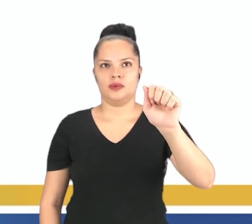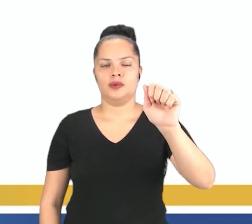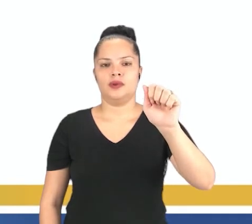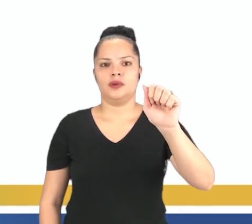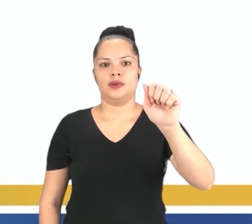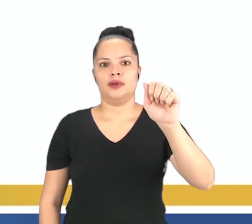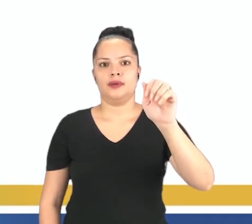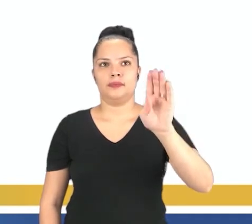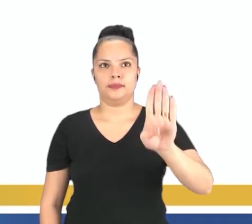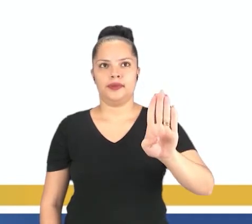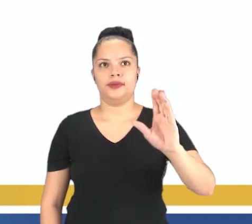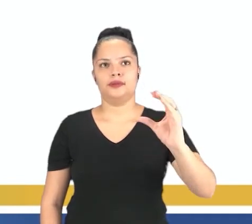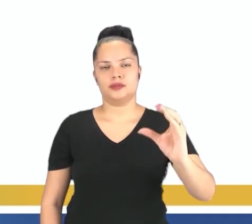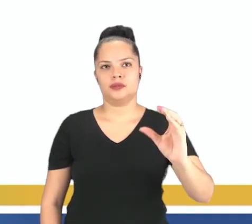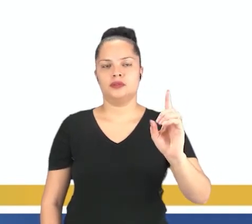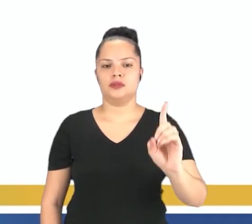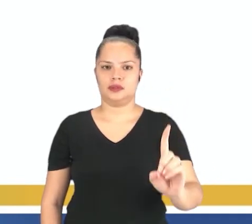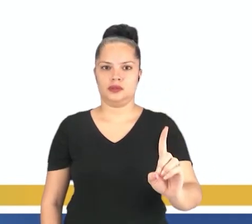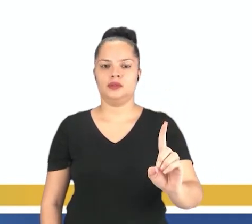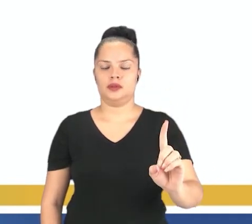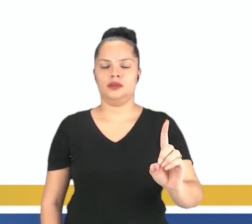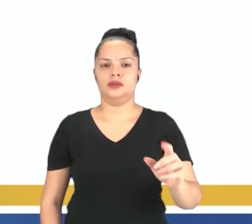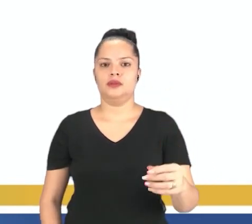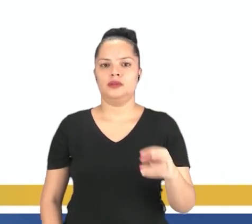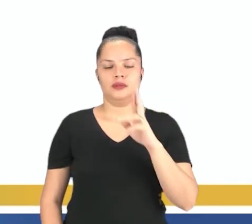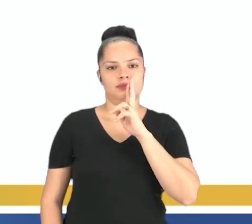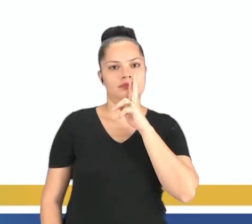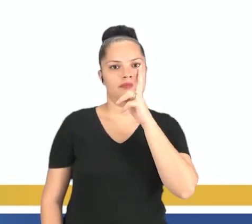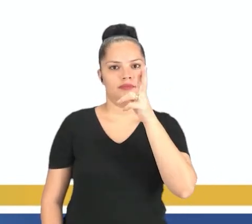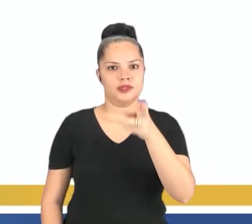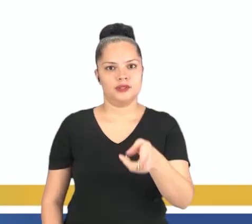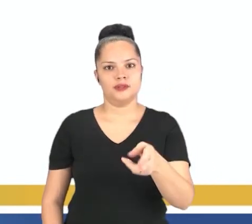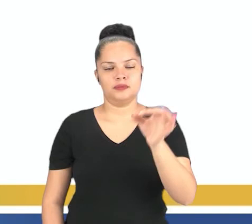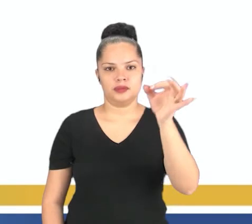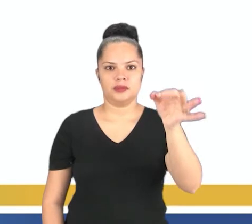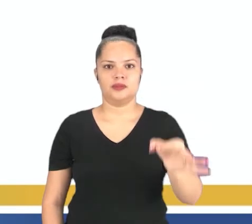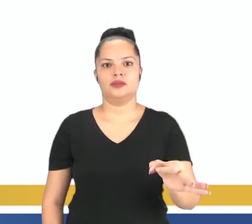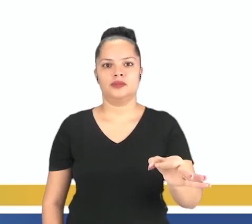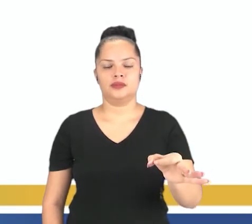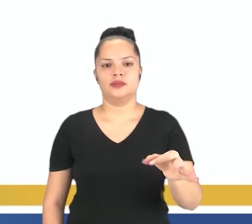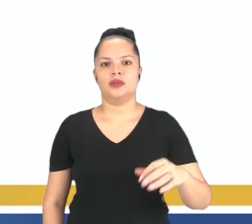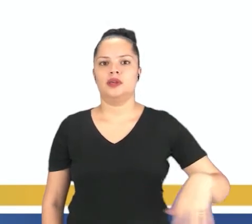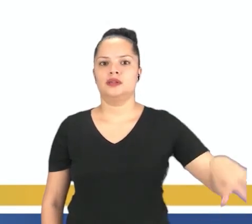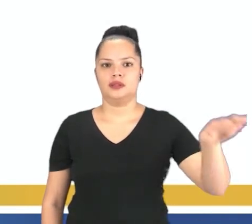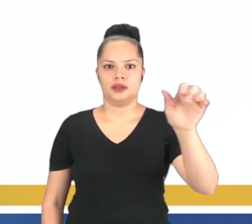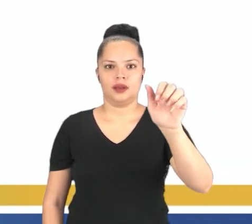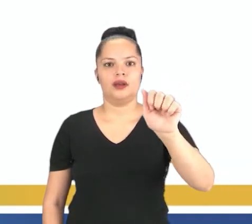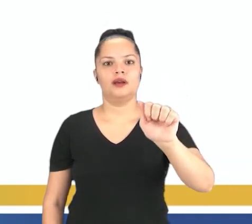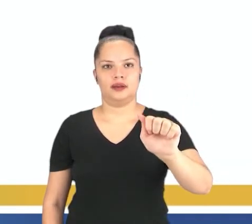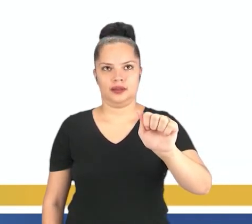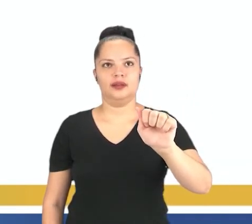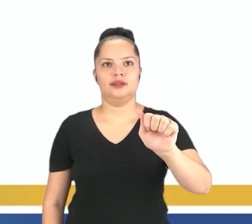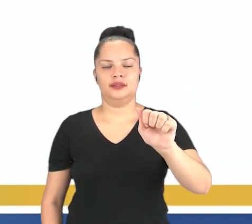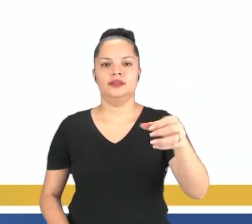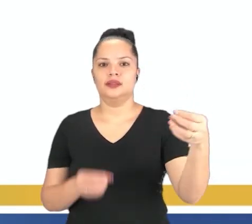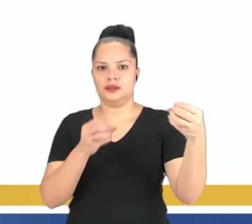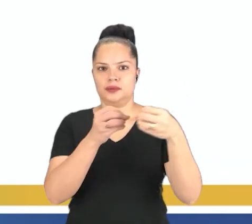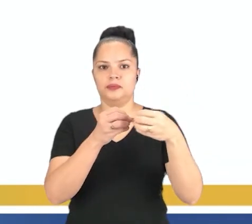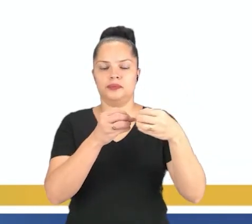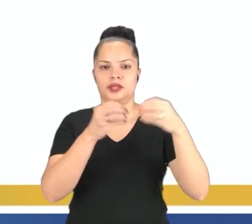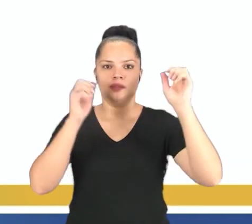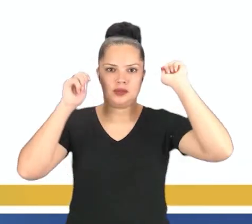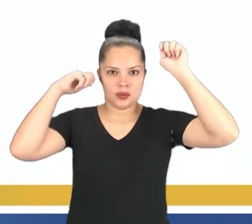Caribe a ser ao litoral Pacífico do pacífico do seu A e B ao Peru Então pessoal a